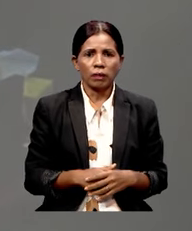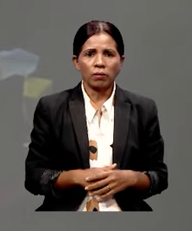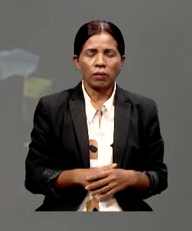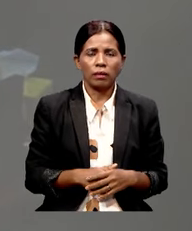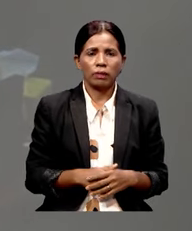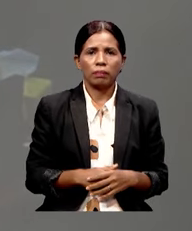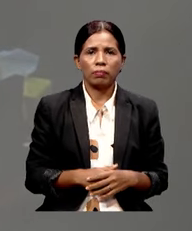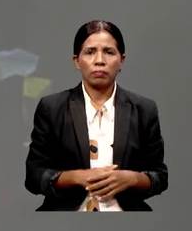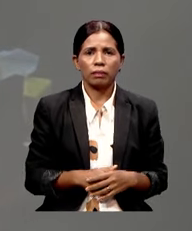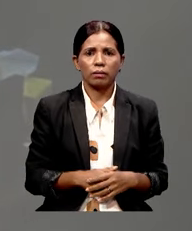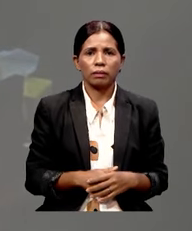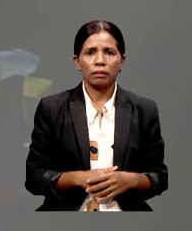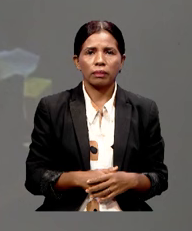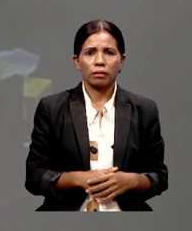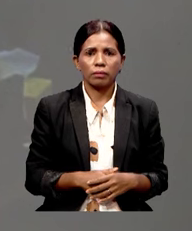Mas